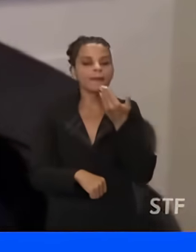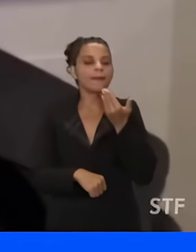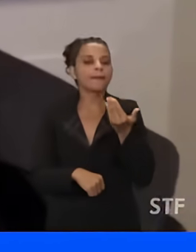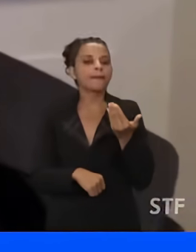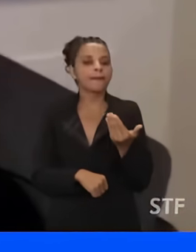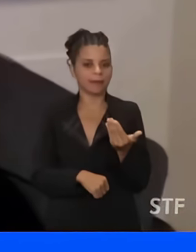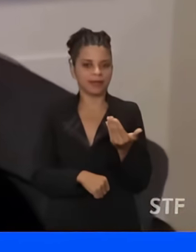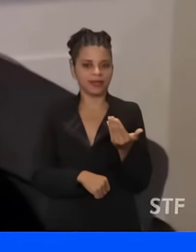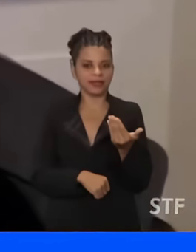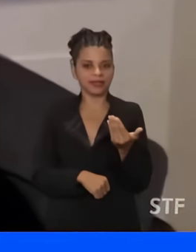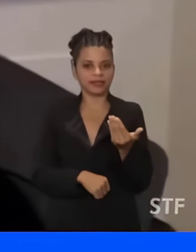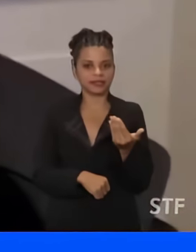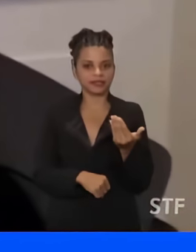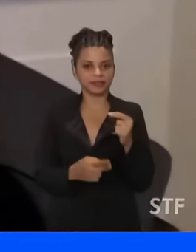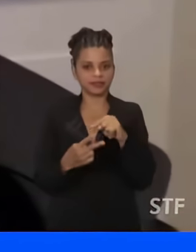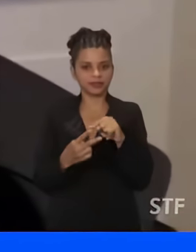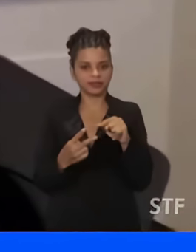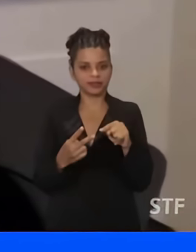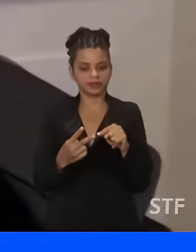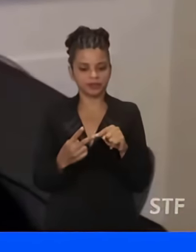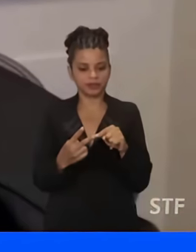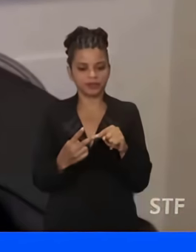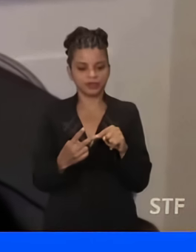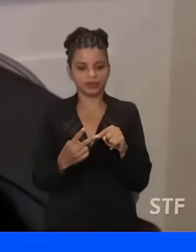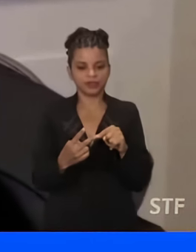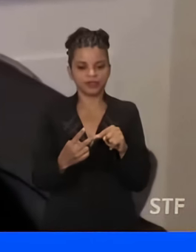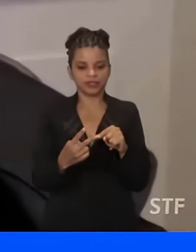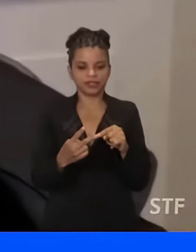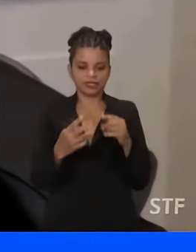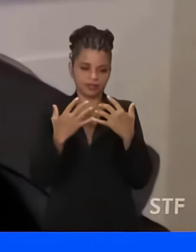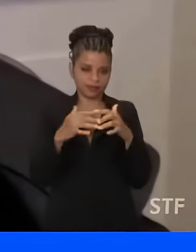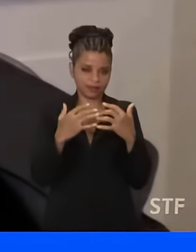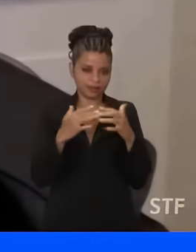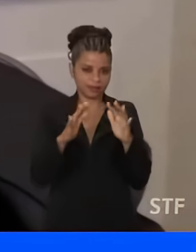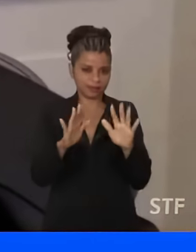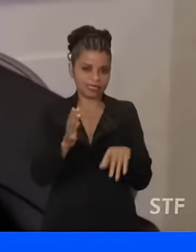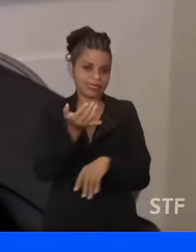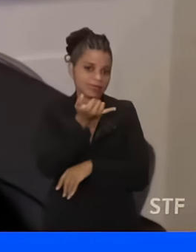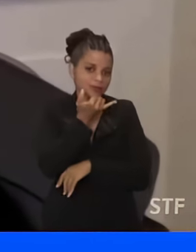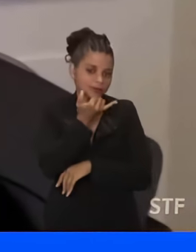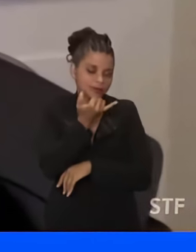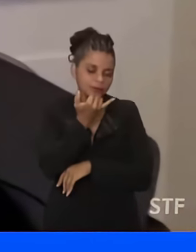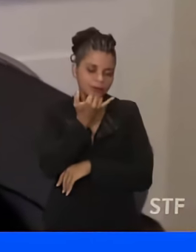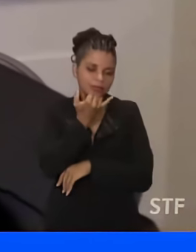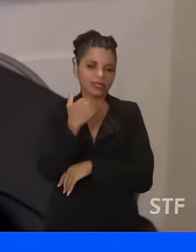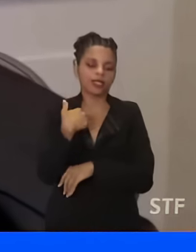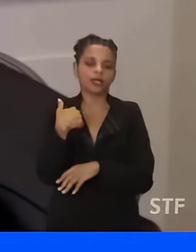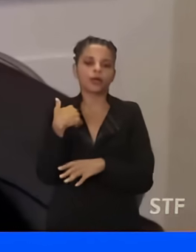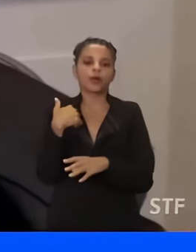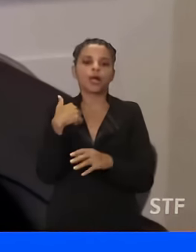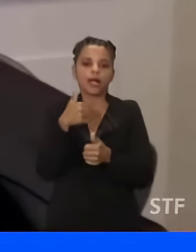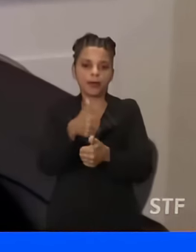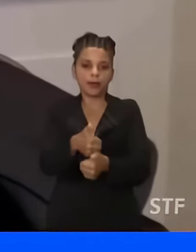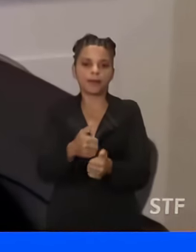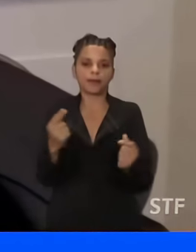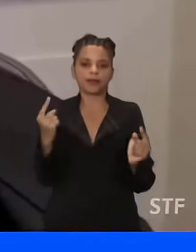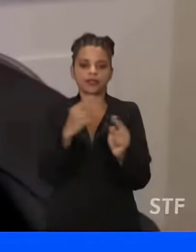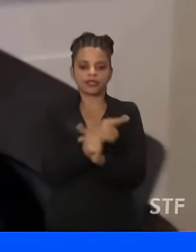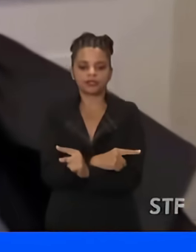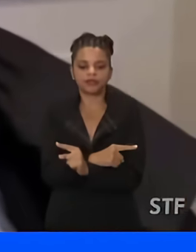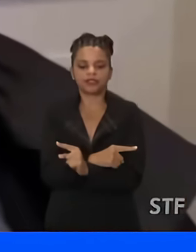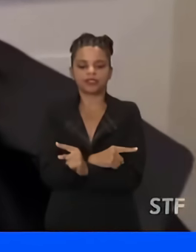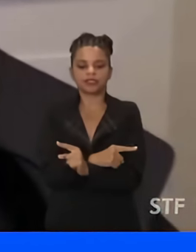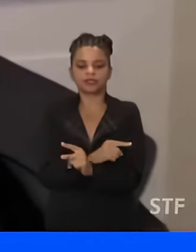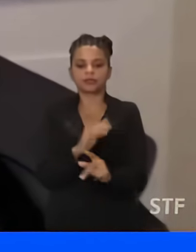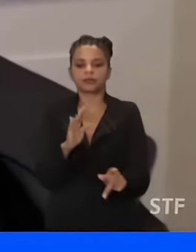com duas reflexões, mas já peço todas as vênias a Vossa Excelência e vou acompanhar a divergência inaugurada pelo ministro Flávio